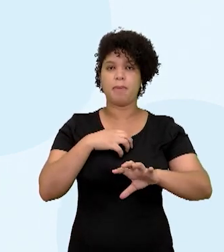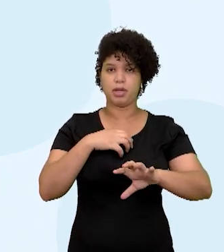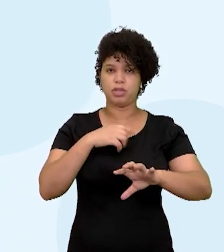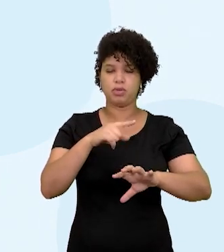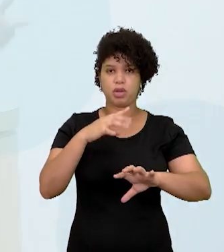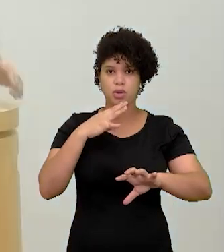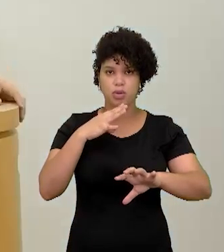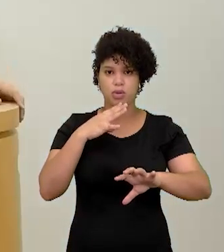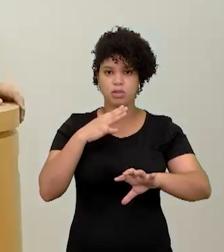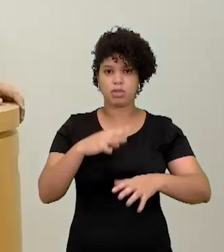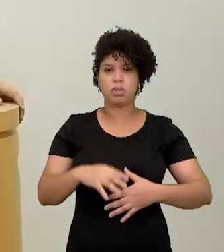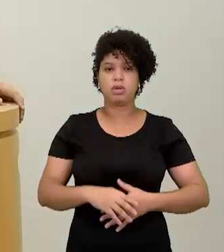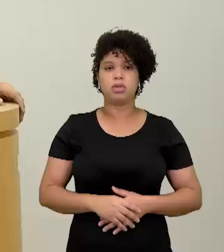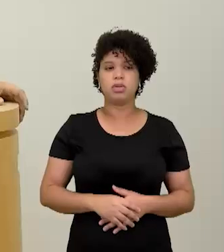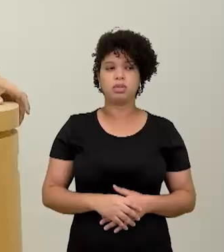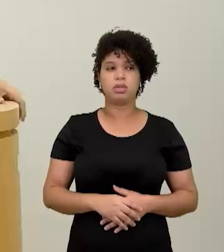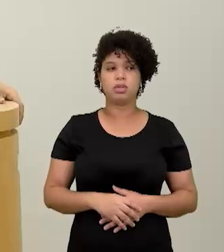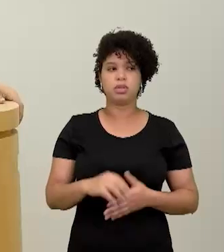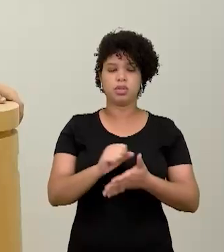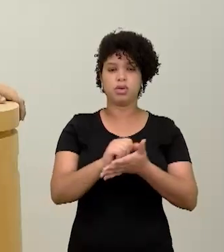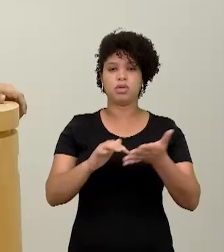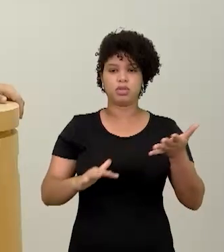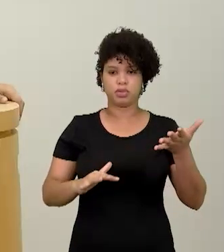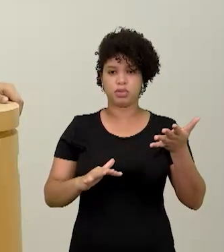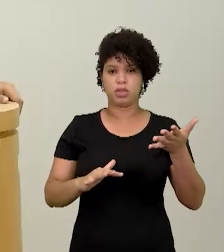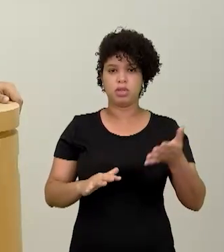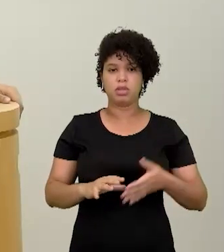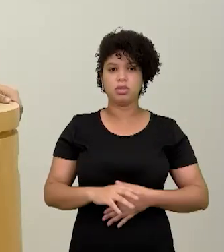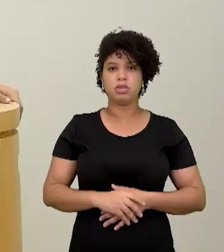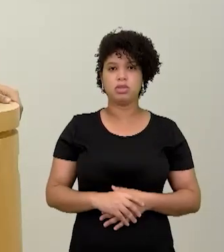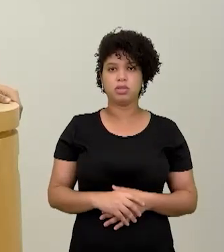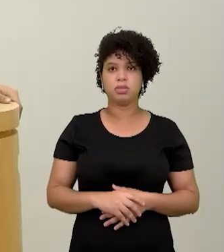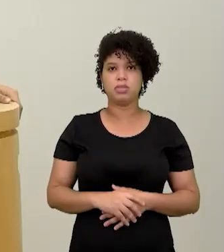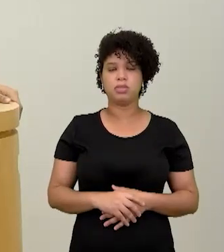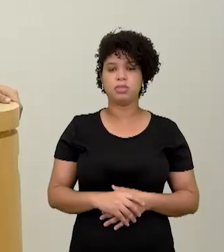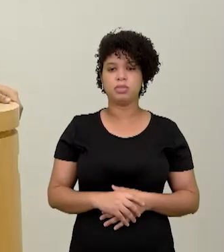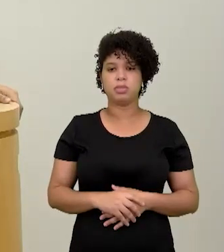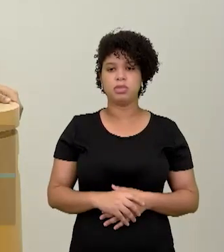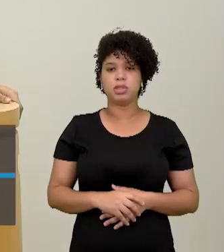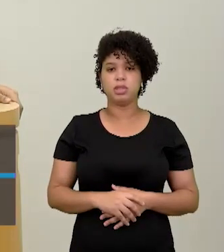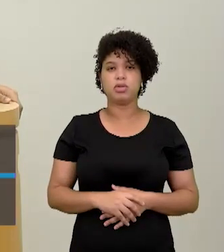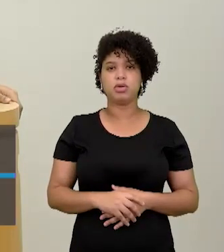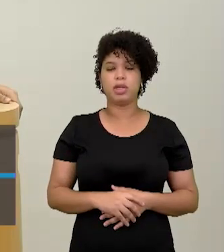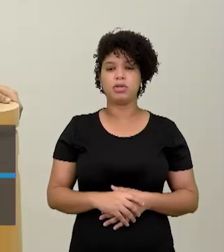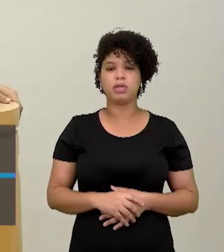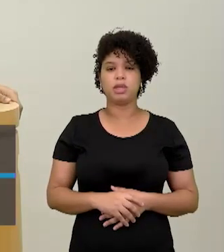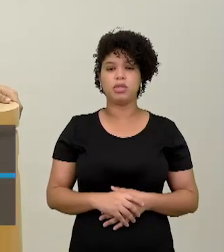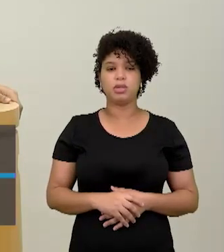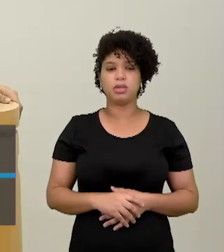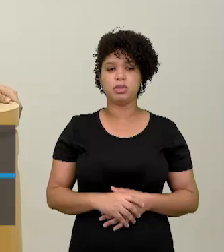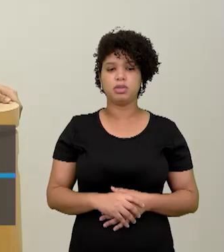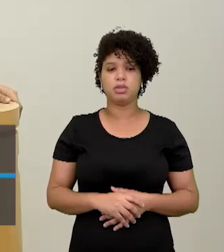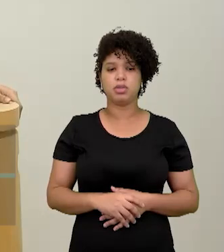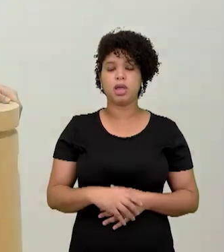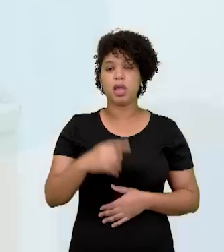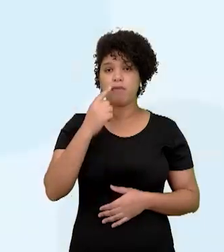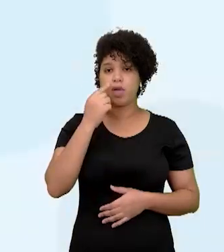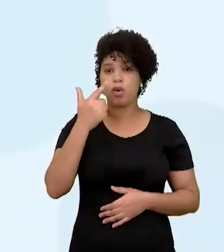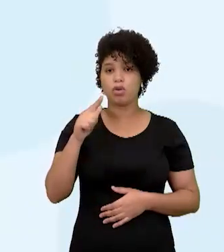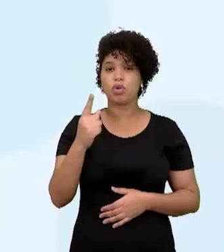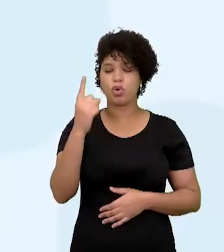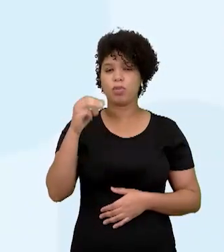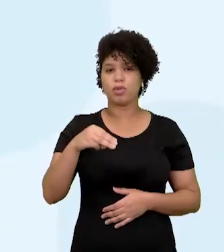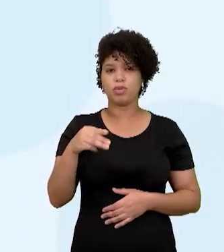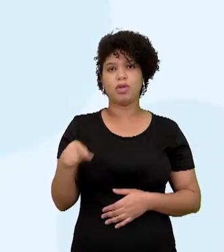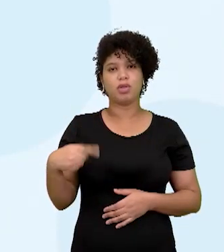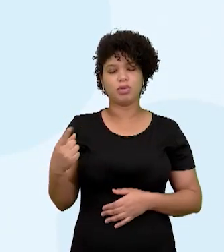sabe, a gente exercitou empatia nessa atividade, entre outras competências socioemocionais. Mas o que é empatia? Mais um